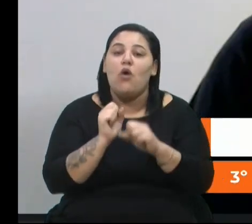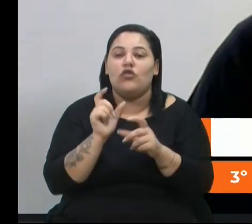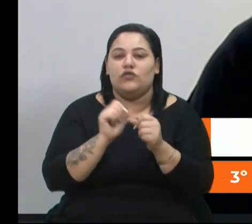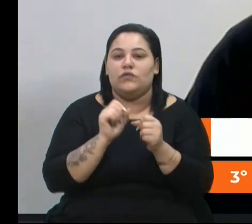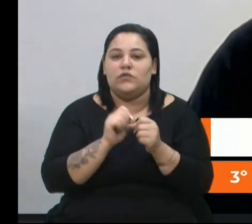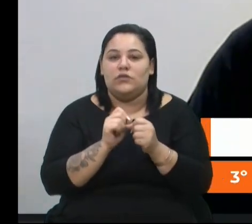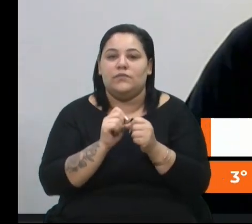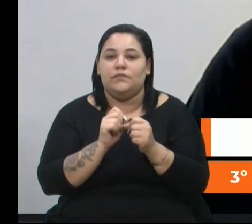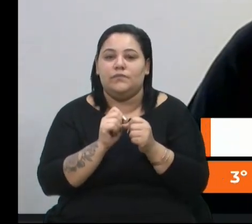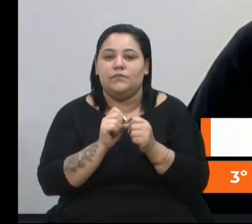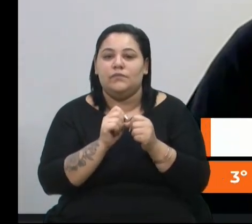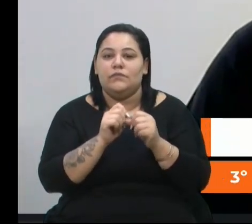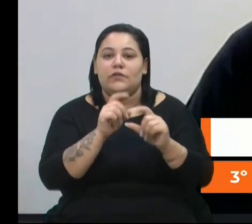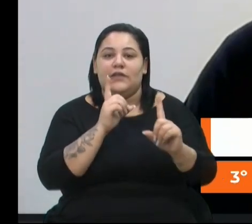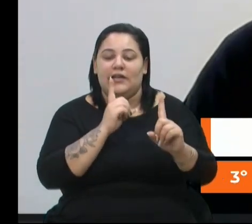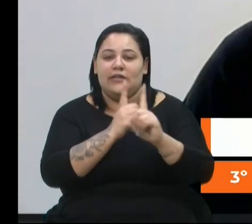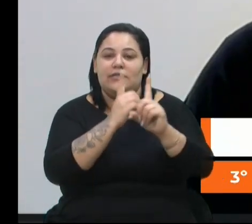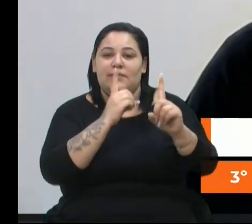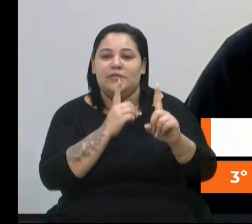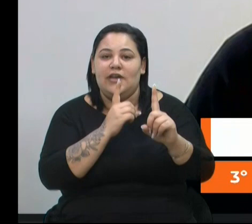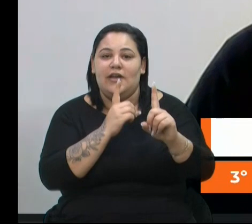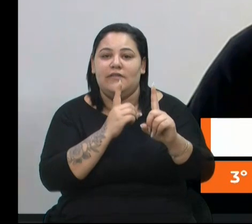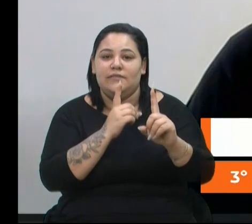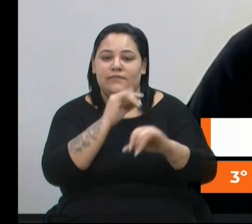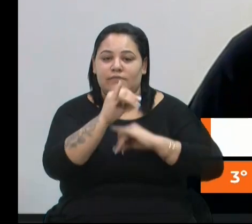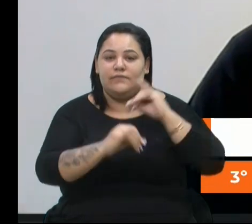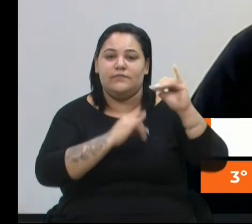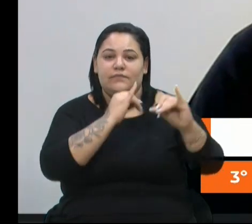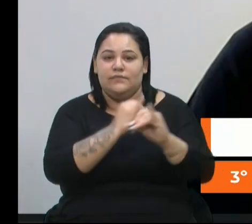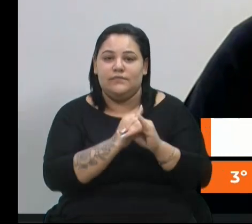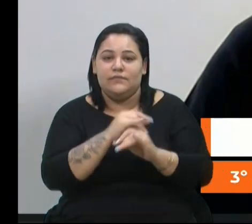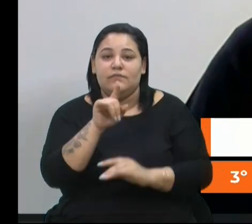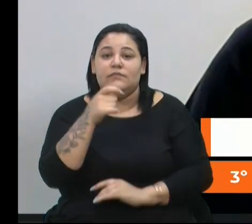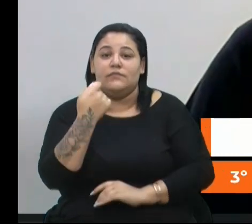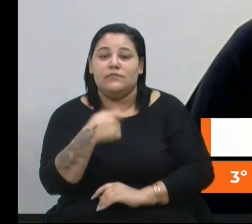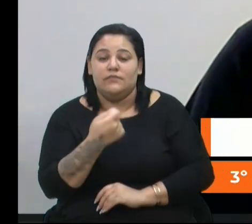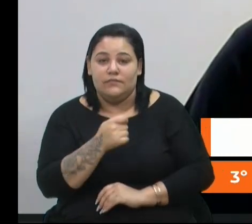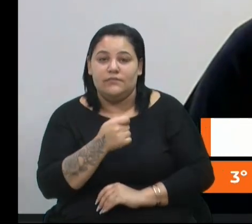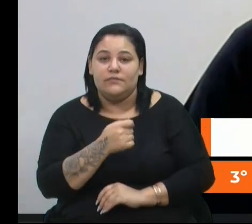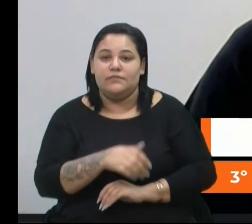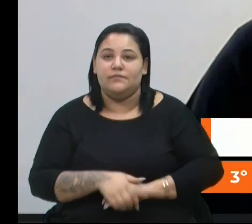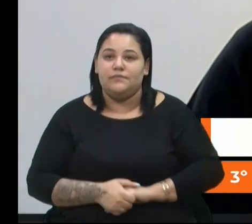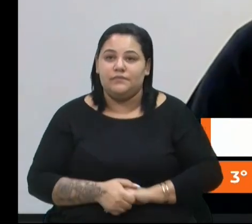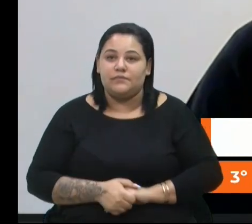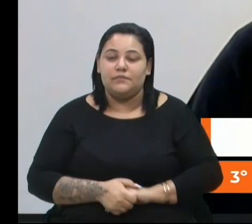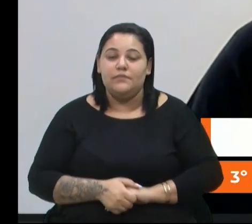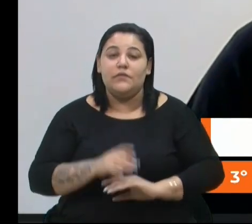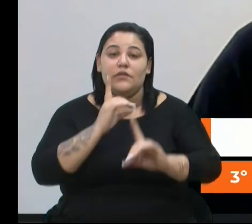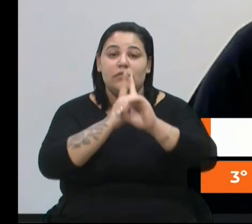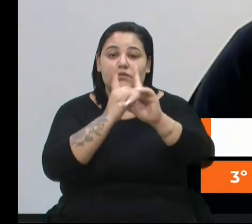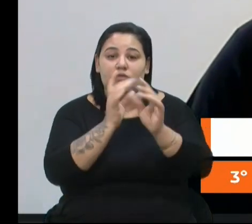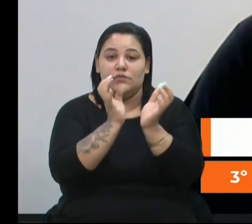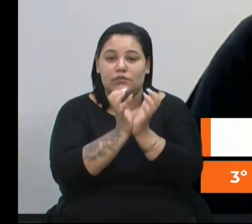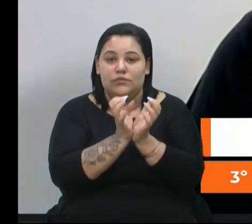internet essa ferramenta que pode ser muito positiva quando a gente precisa e encontrar